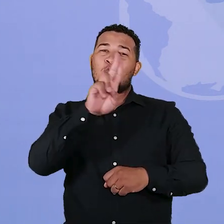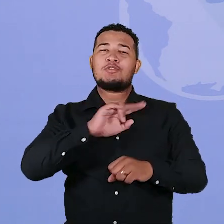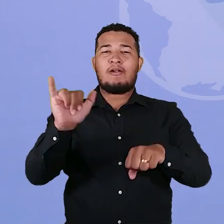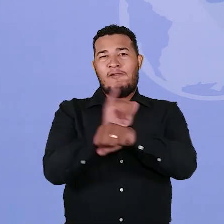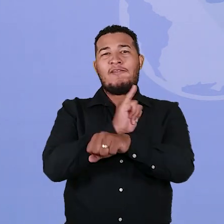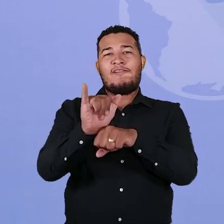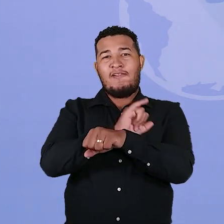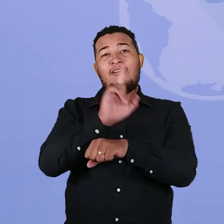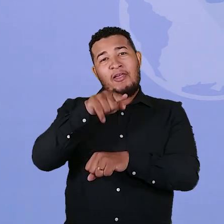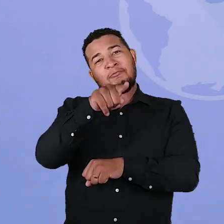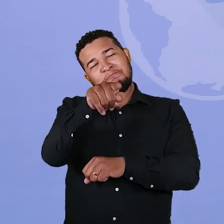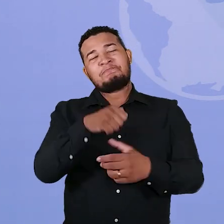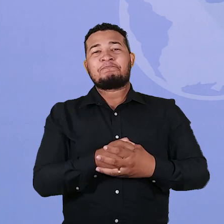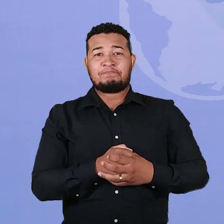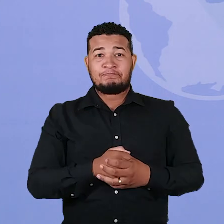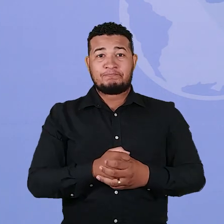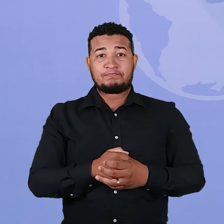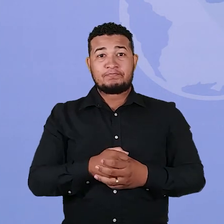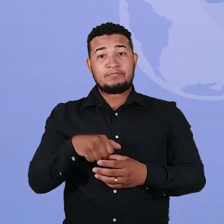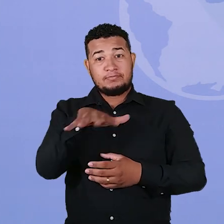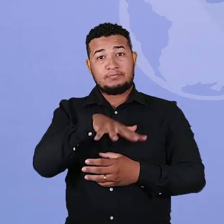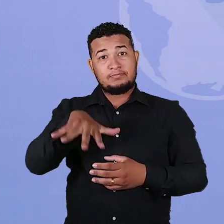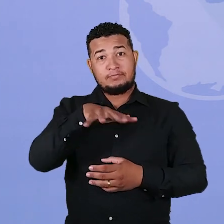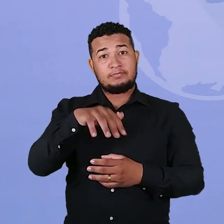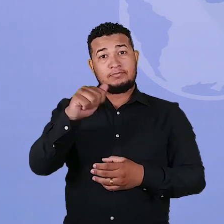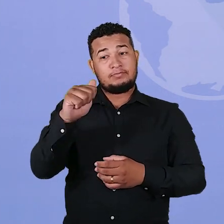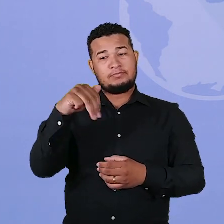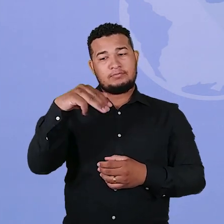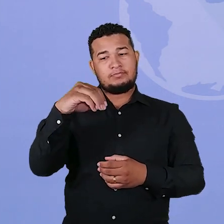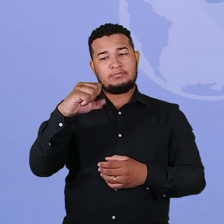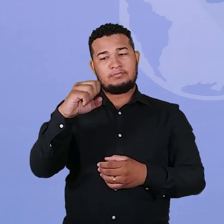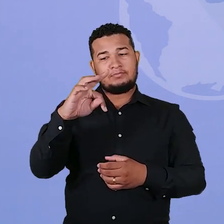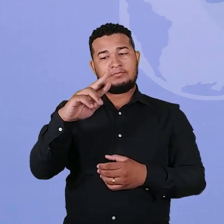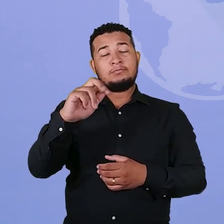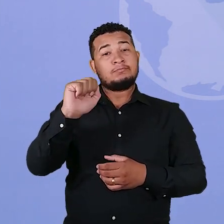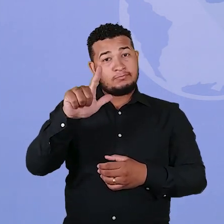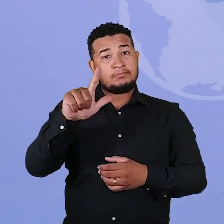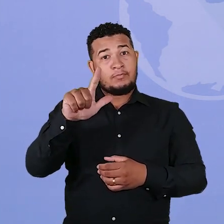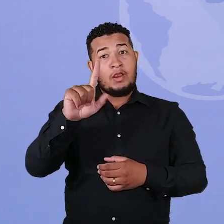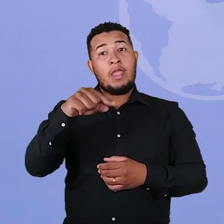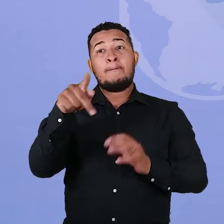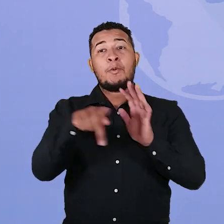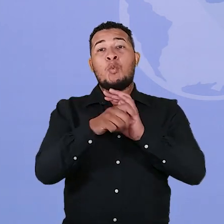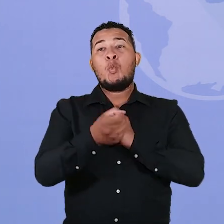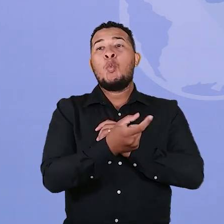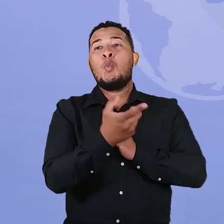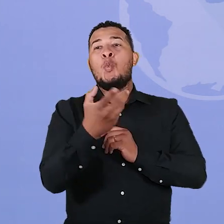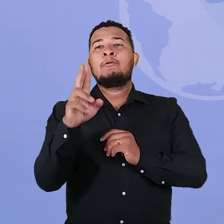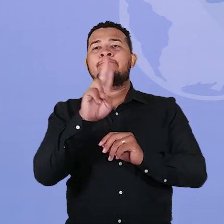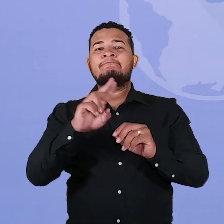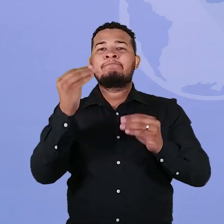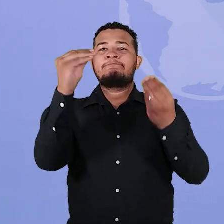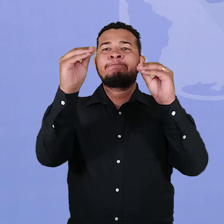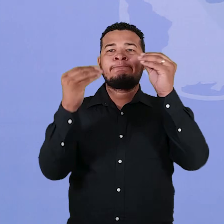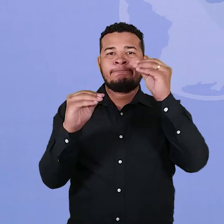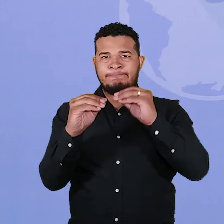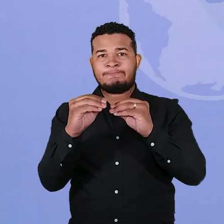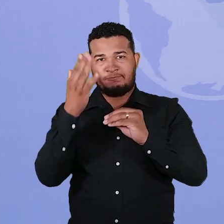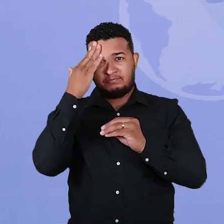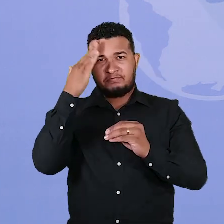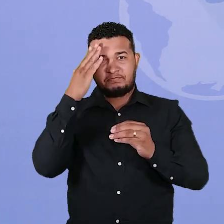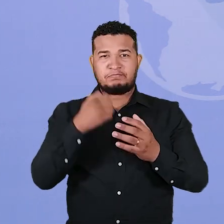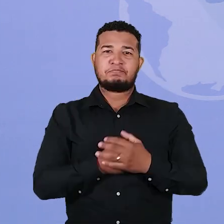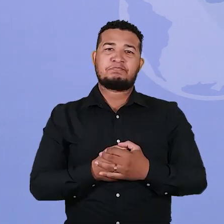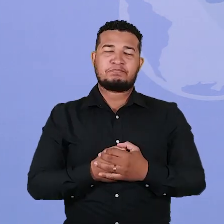melhor você usar essa ideia aí passa o moral elevado a n é a quantidade de vezes que